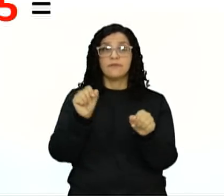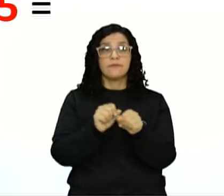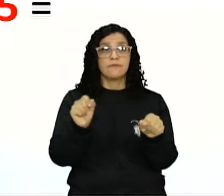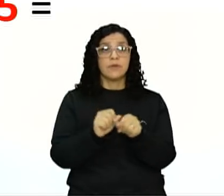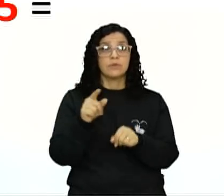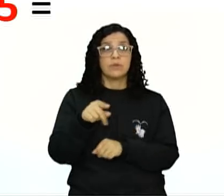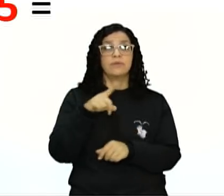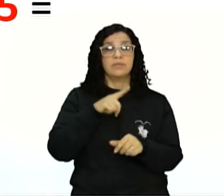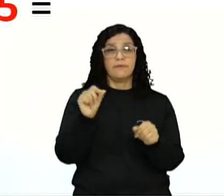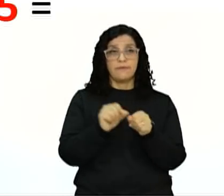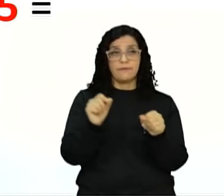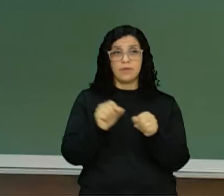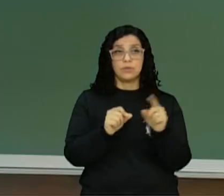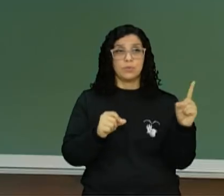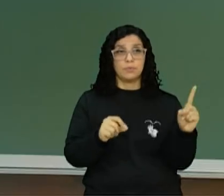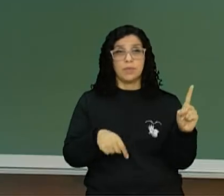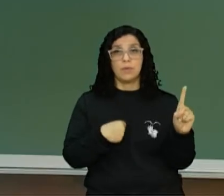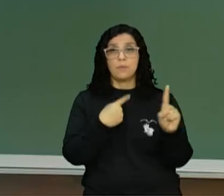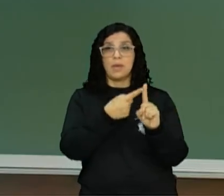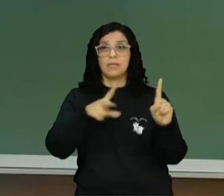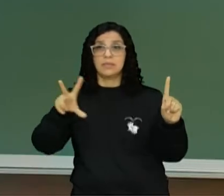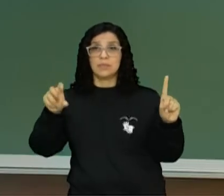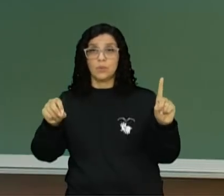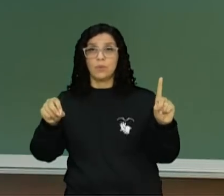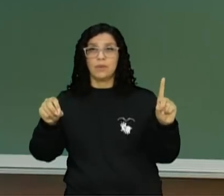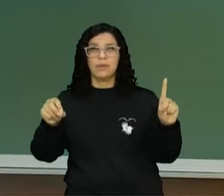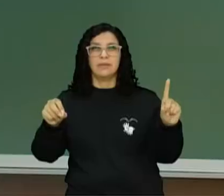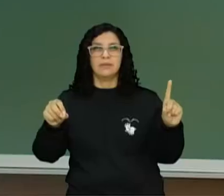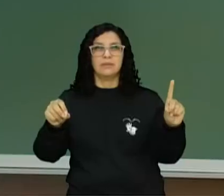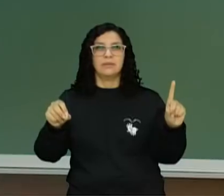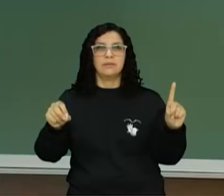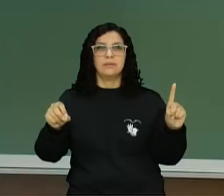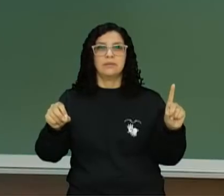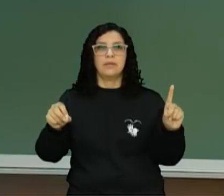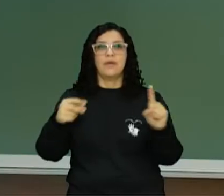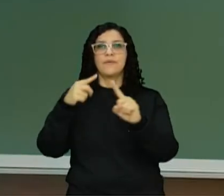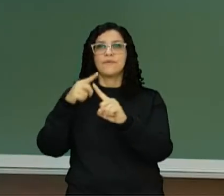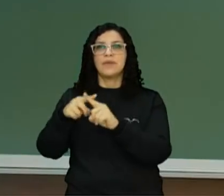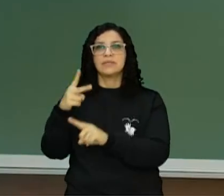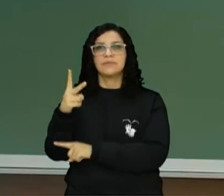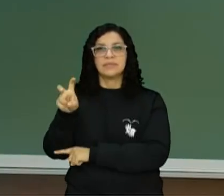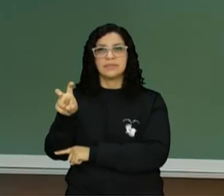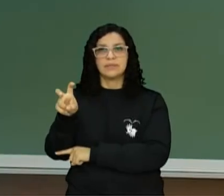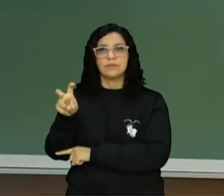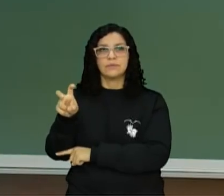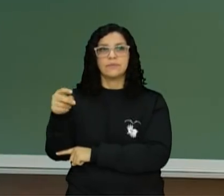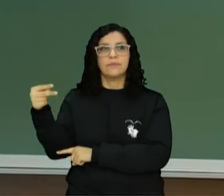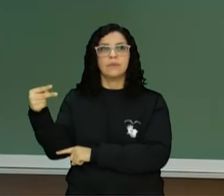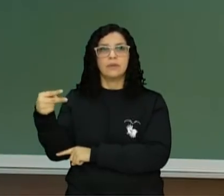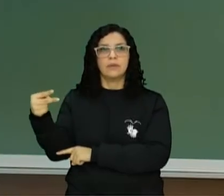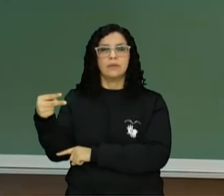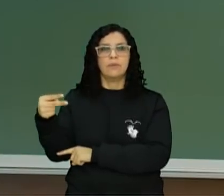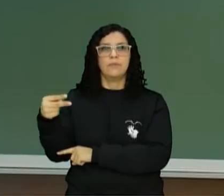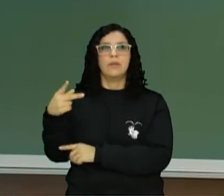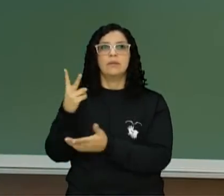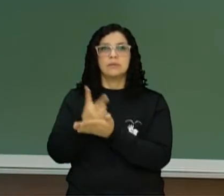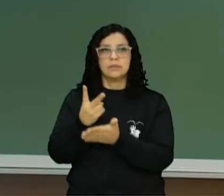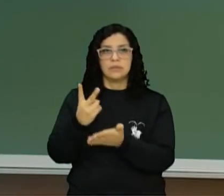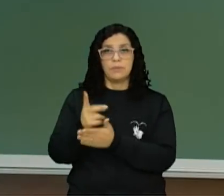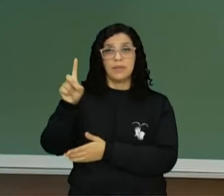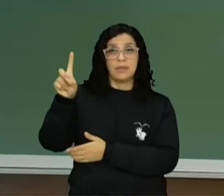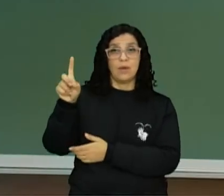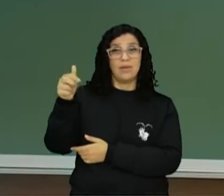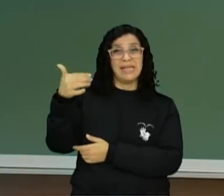fez? Você pegou o primeiro com o último, 1 mais 50, e multiplicou por 25. Então, ele multiplicou